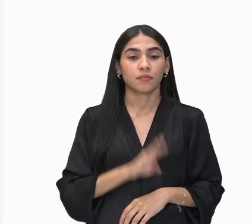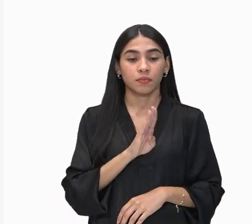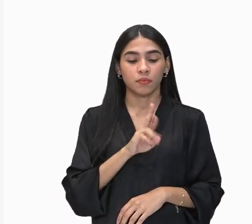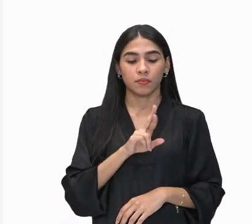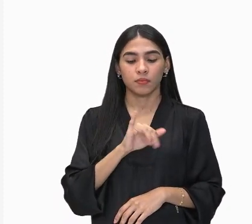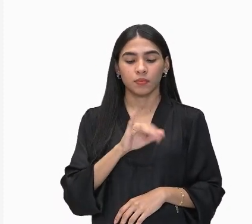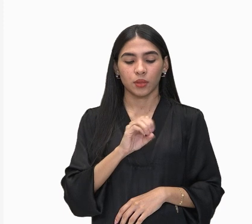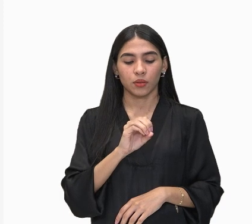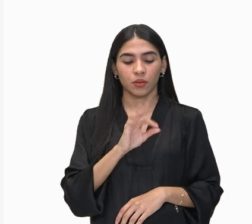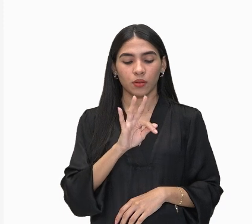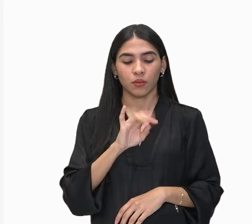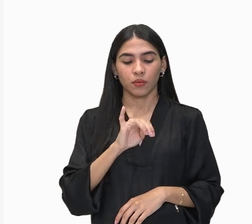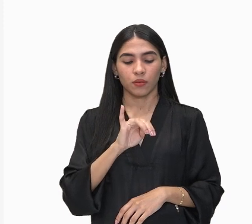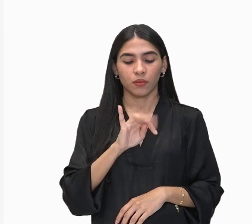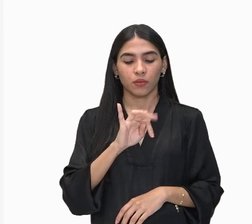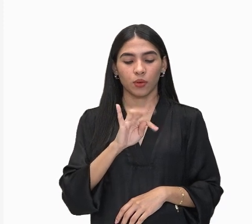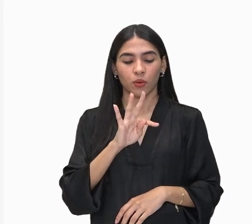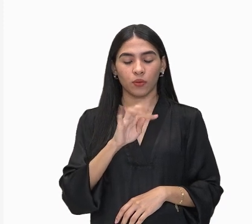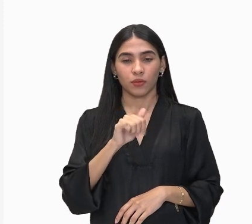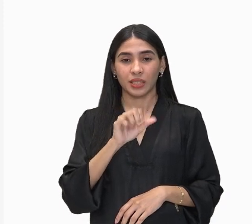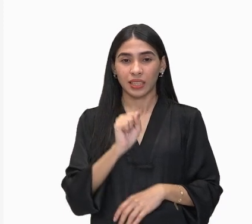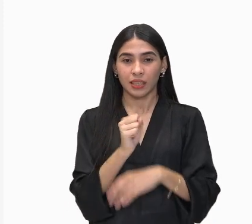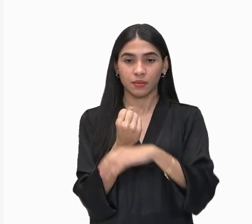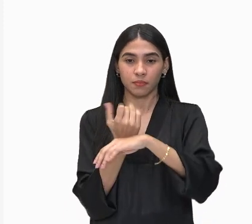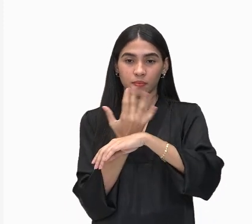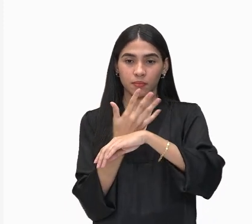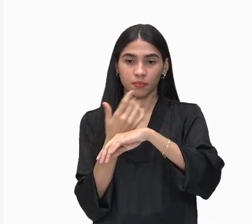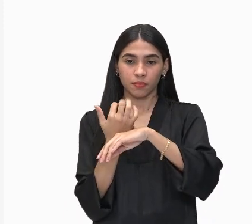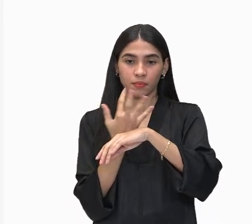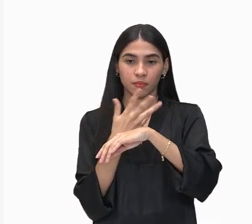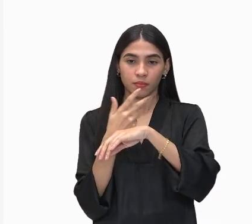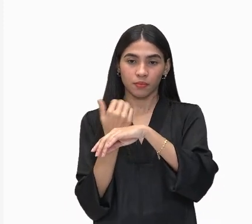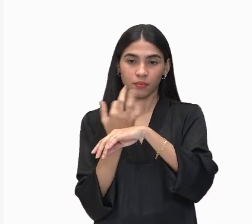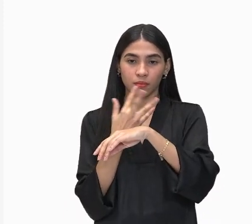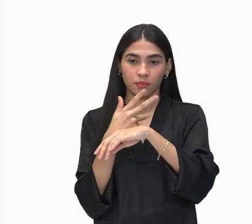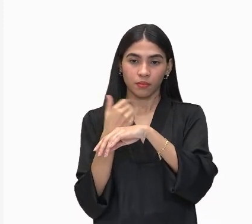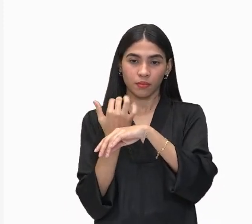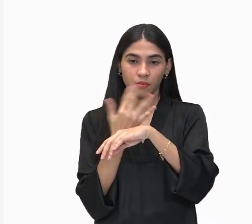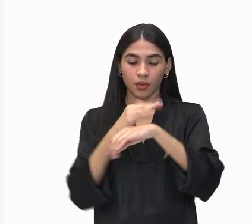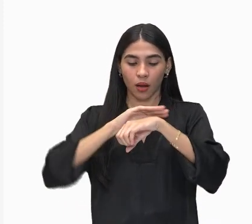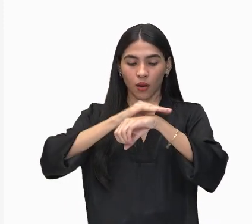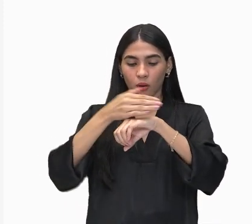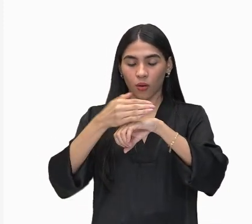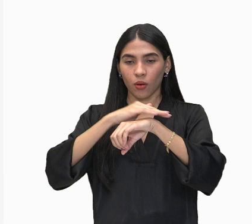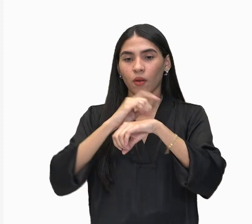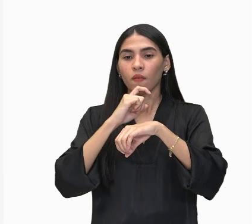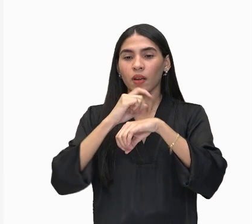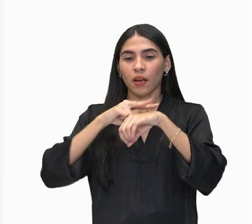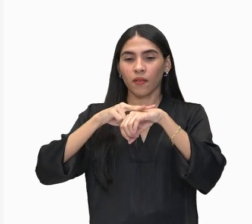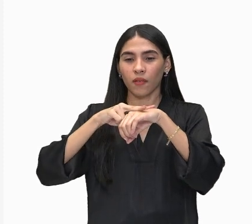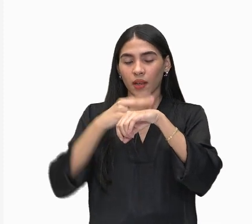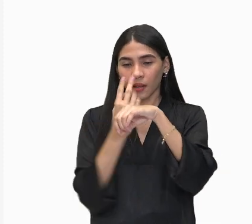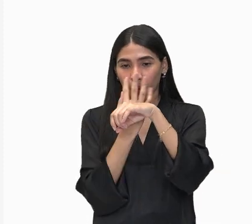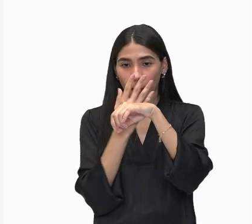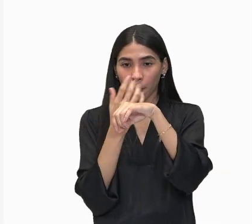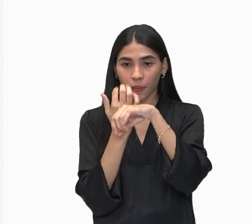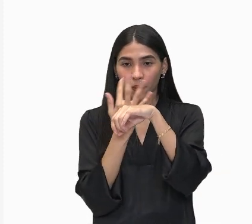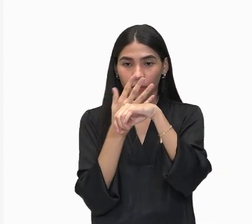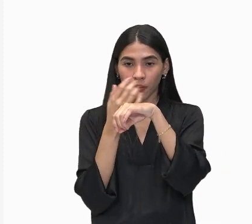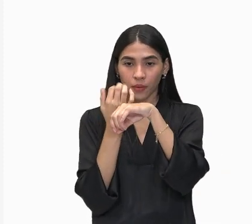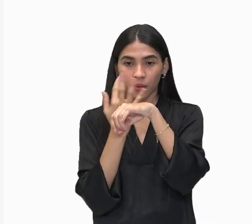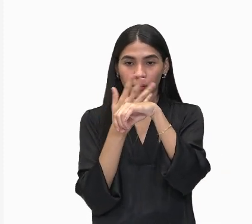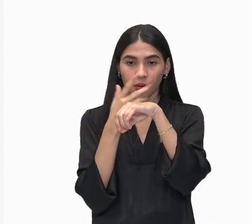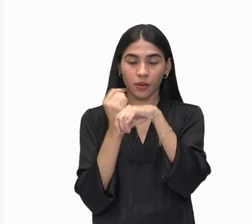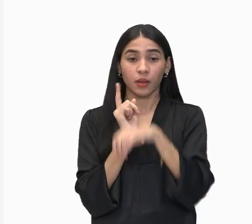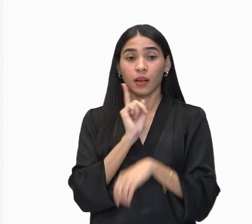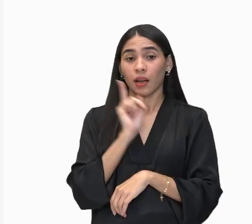são os musgos, quer dizer que são tapetinhos que ficam em cima de rochas, são plantas extremamente baixinhas, e as